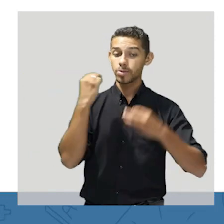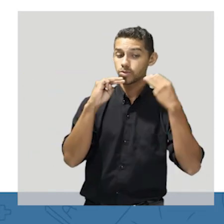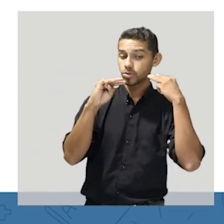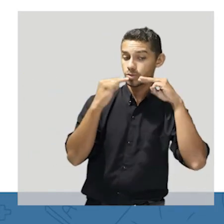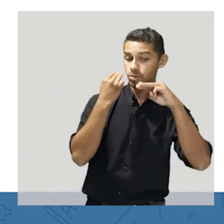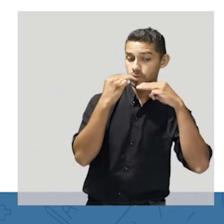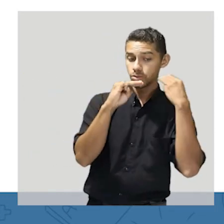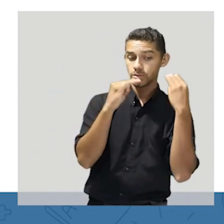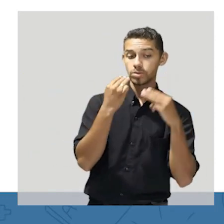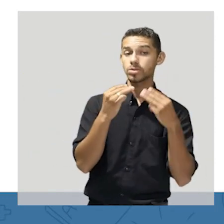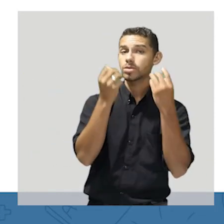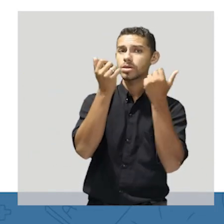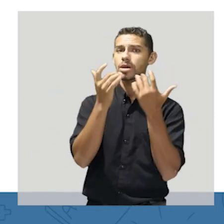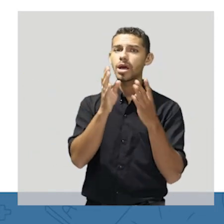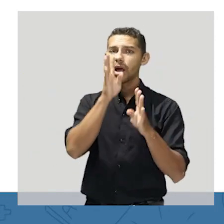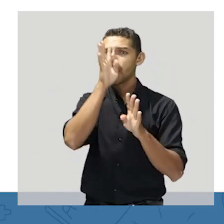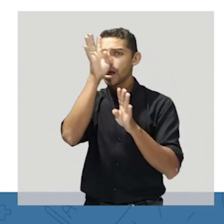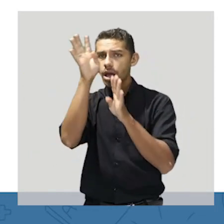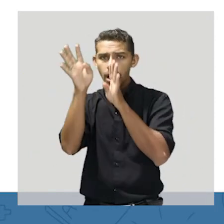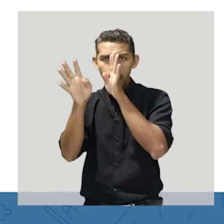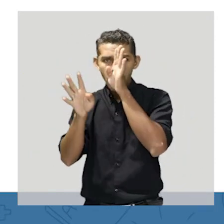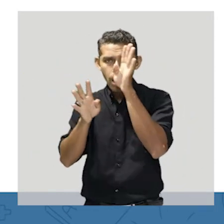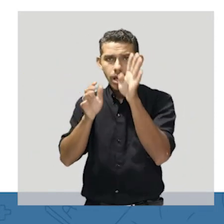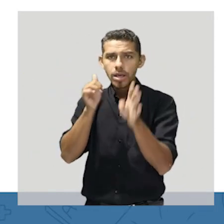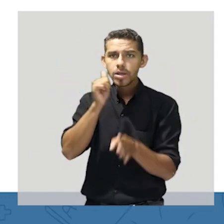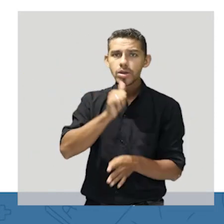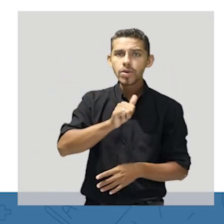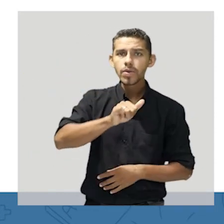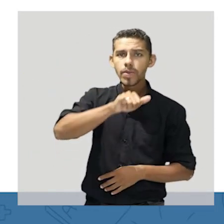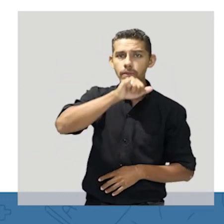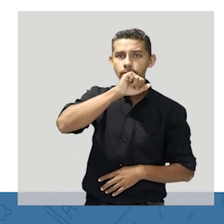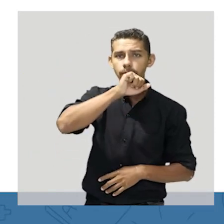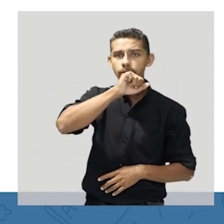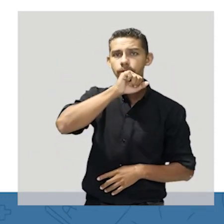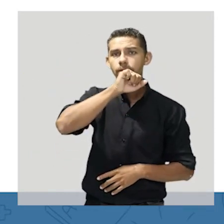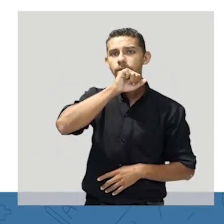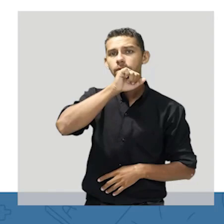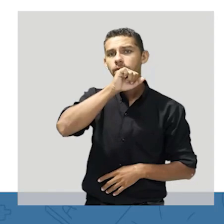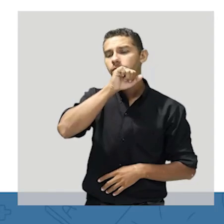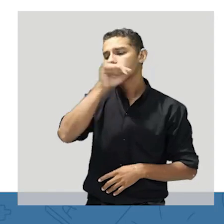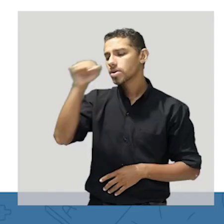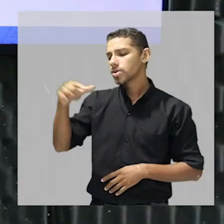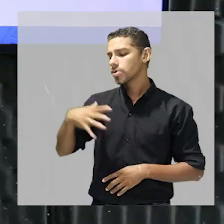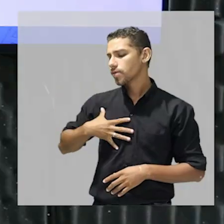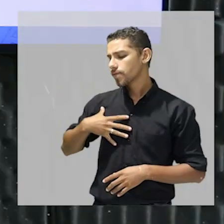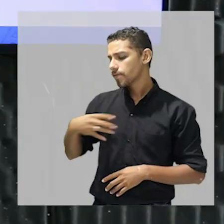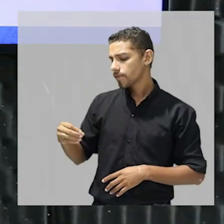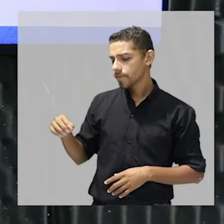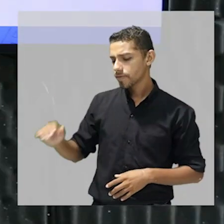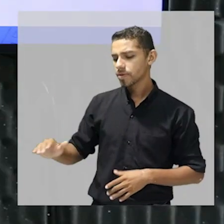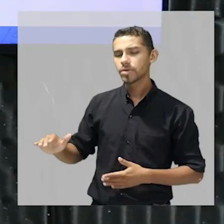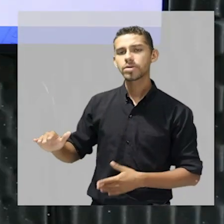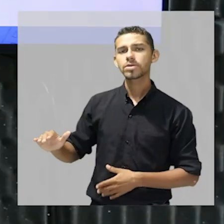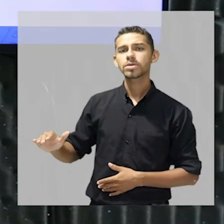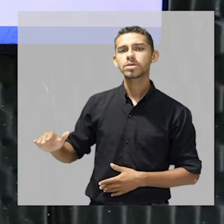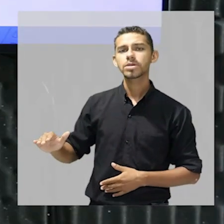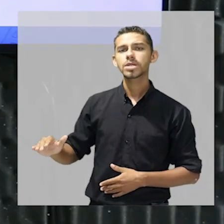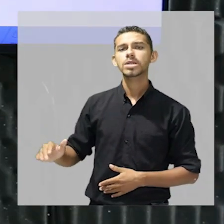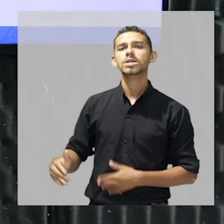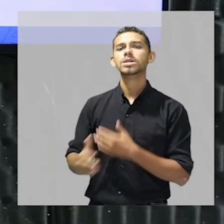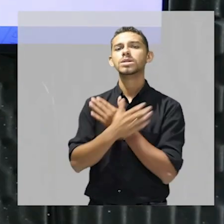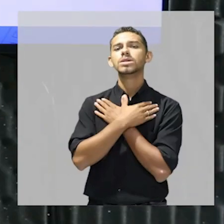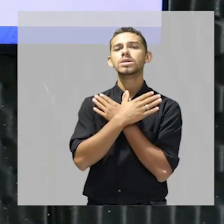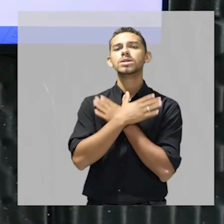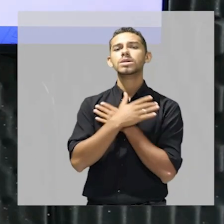a ignorância de uma mãe né de um filho que desde cedo caiu na